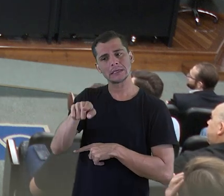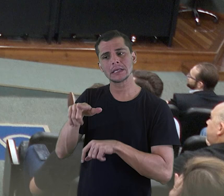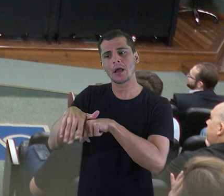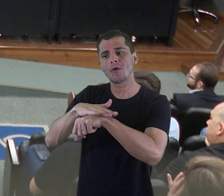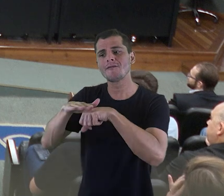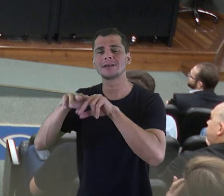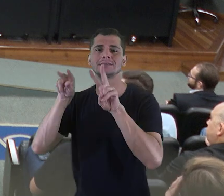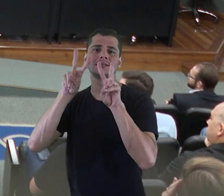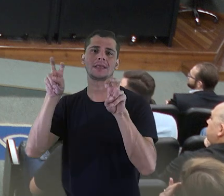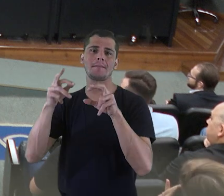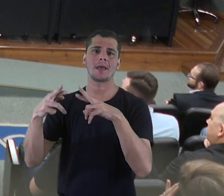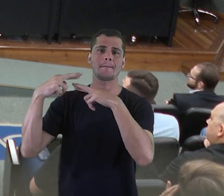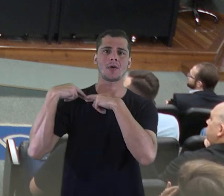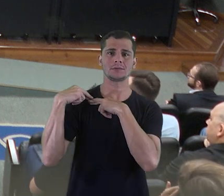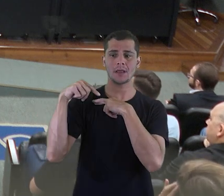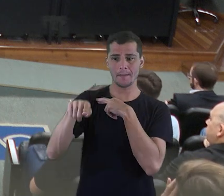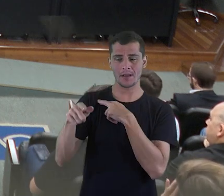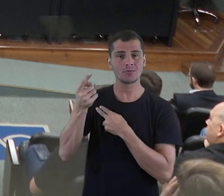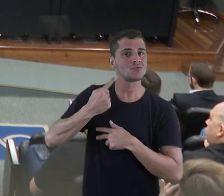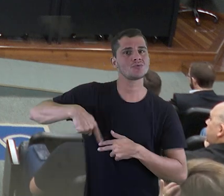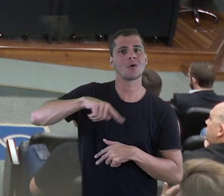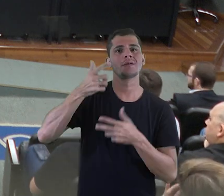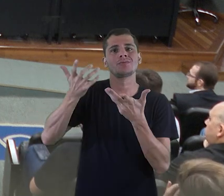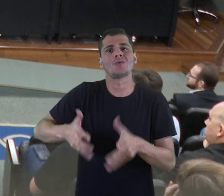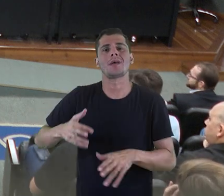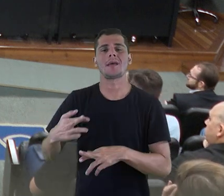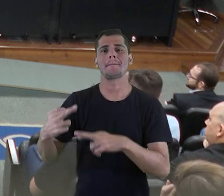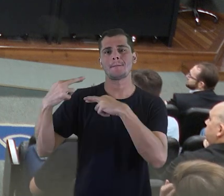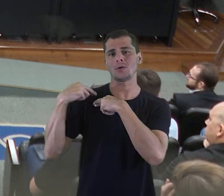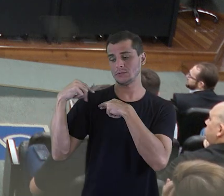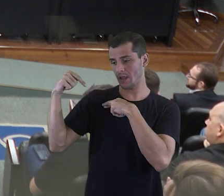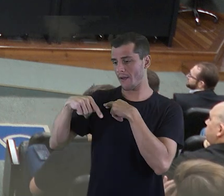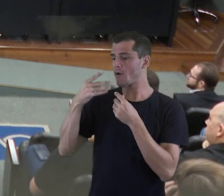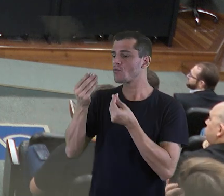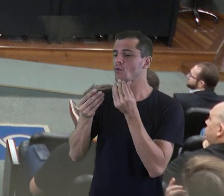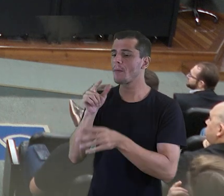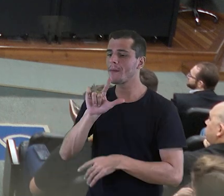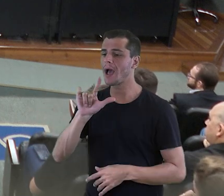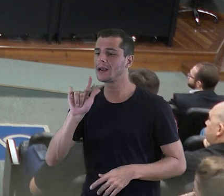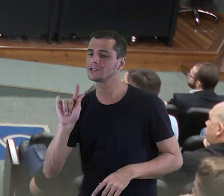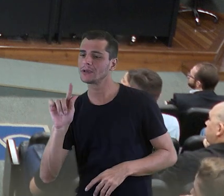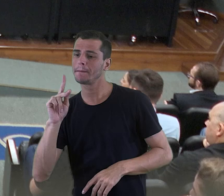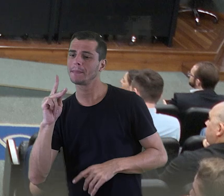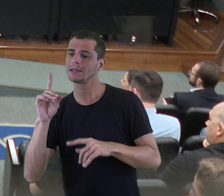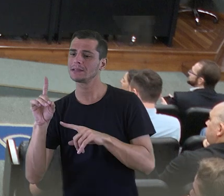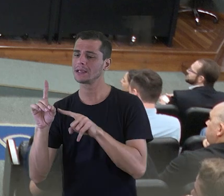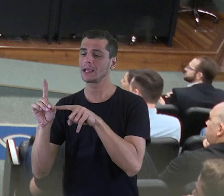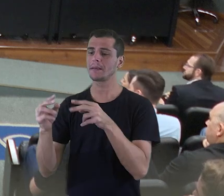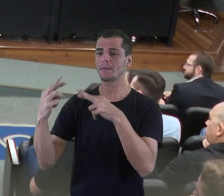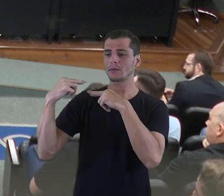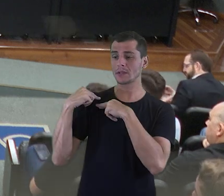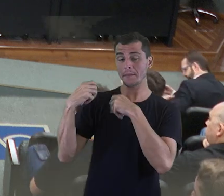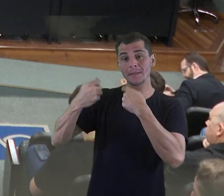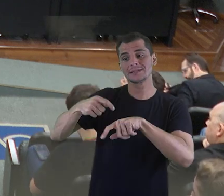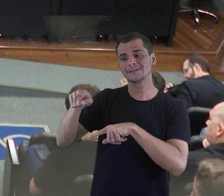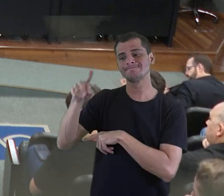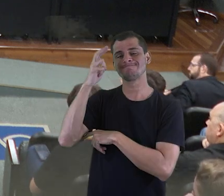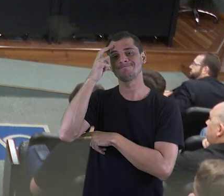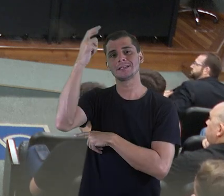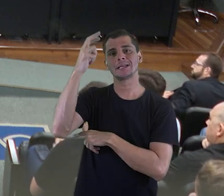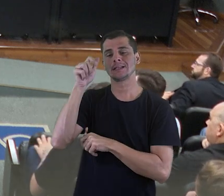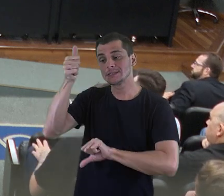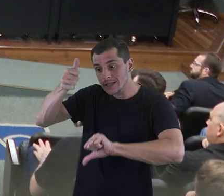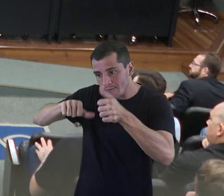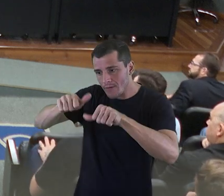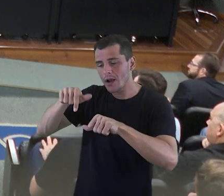gente tem que ser inteligente tem que ter gestão de risco porque o que que te isenta de responder